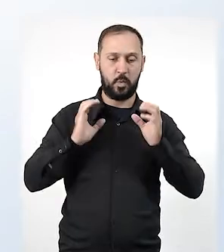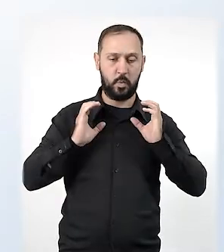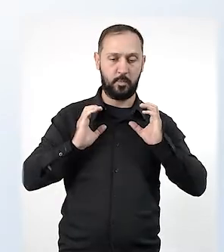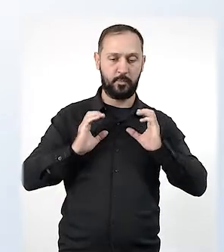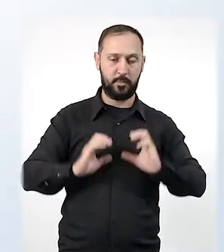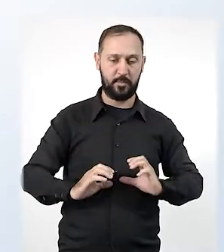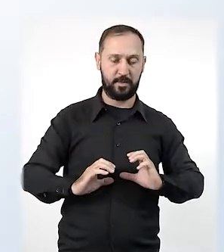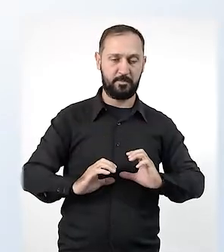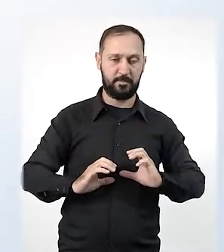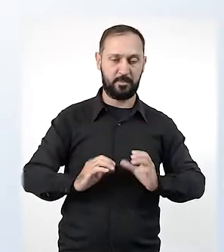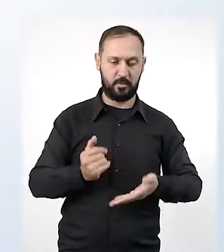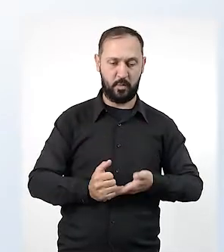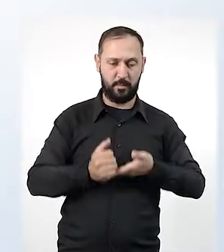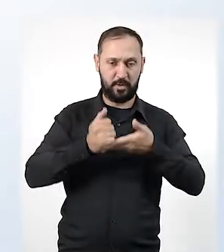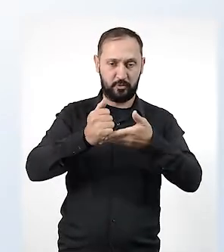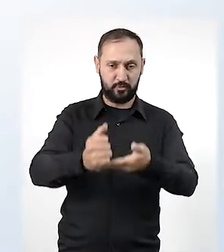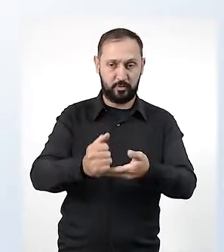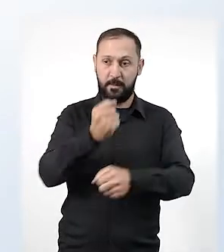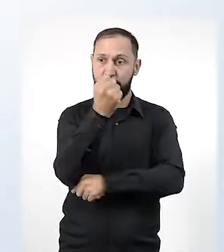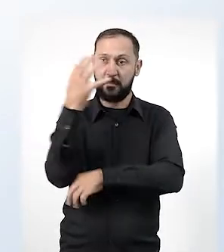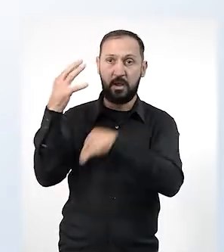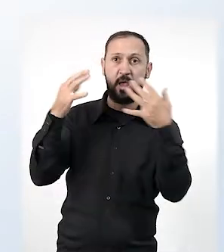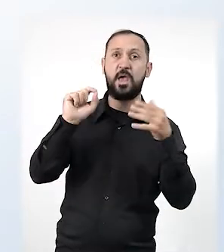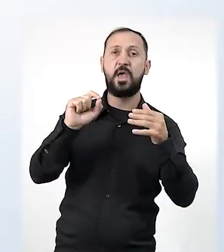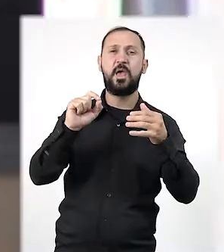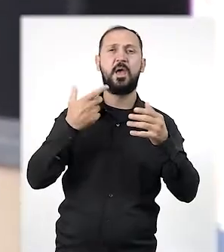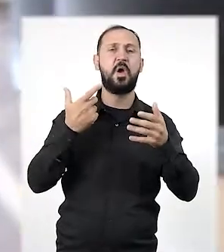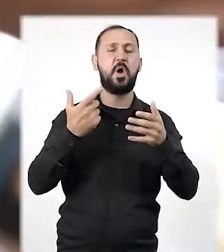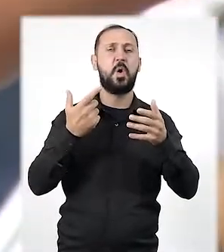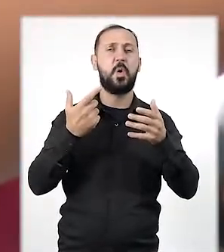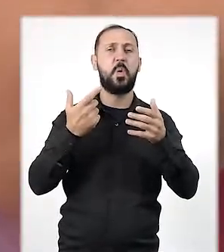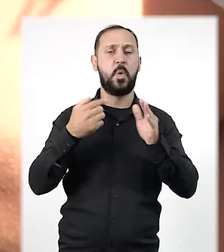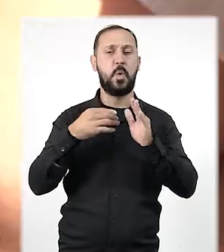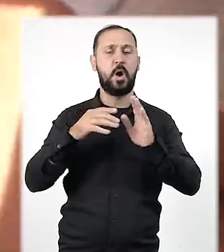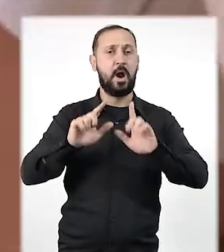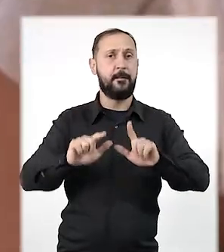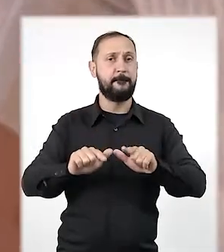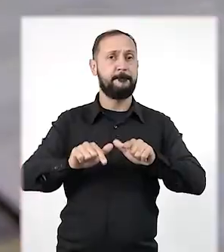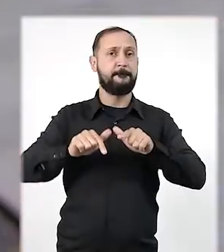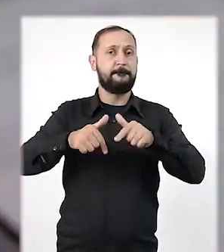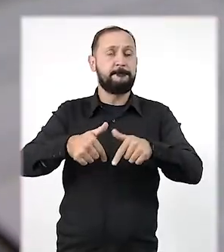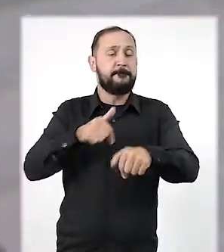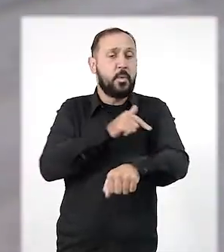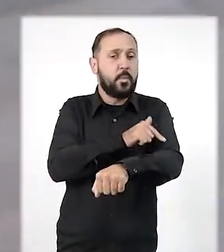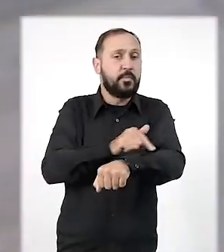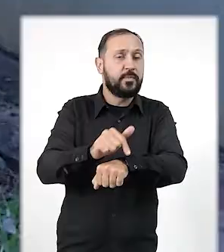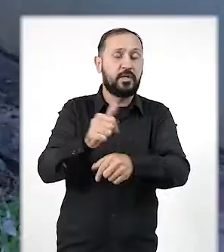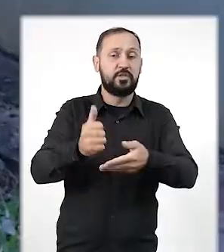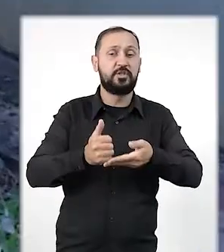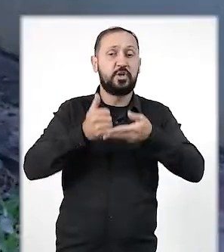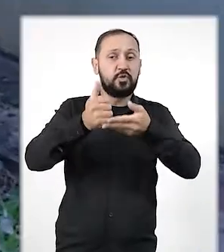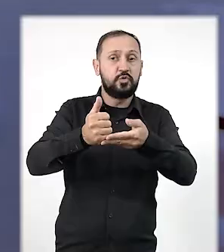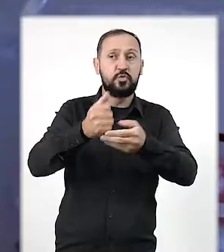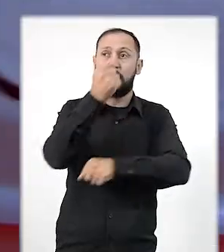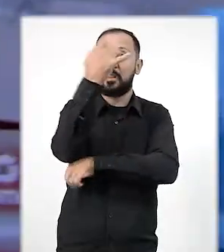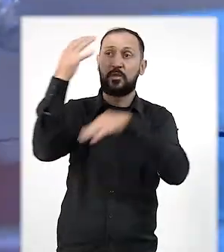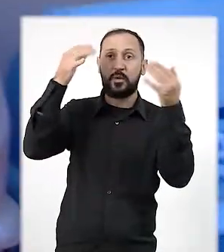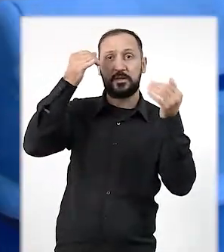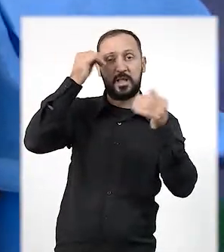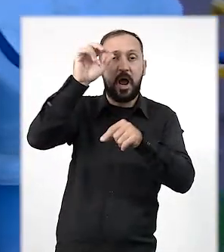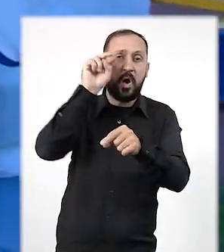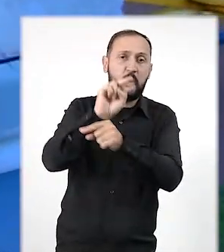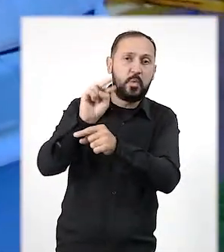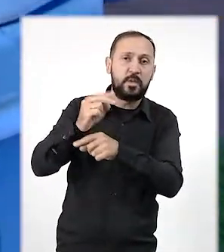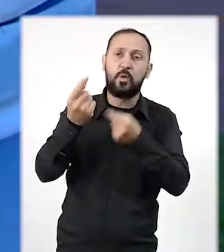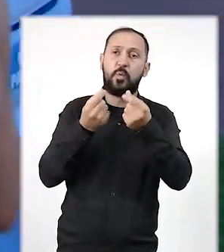Comportamento pró-meio ambiente é toda aquela atitude, por menor que seja, em que protegemos a natureza, seja